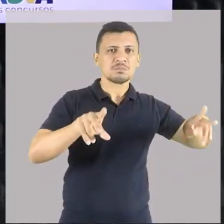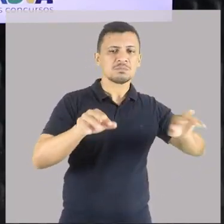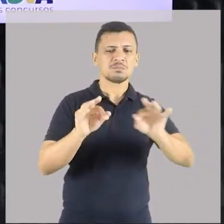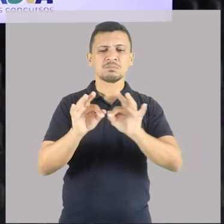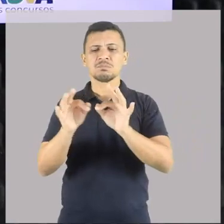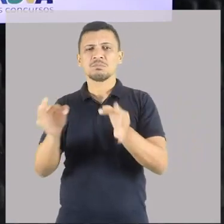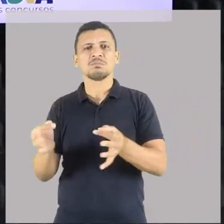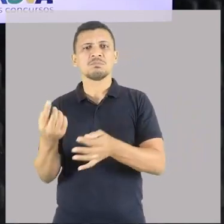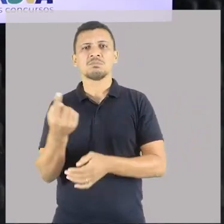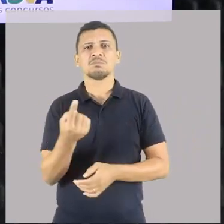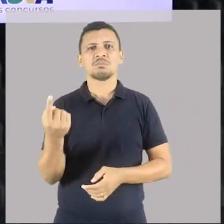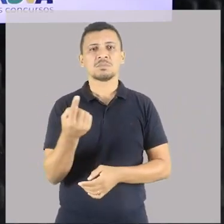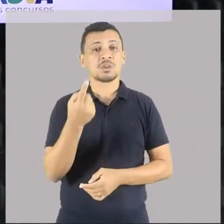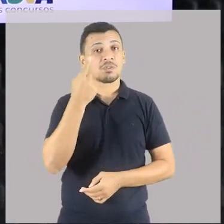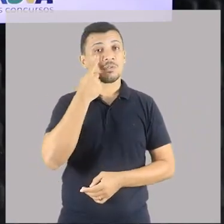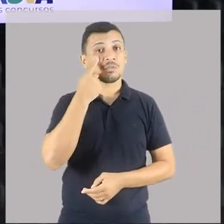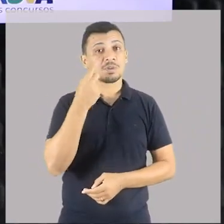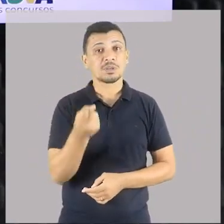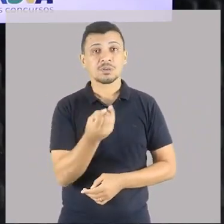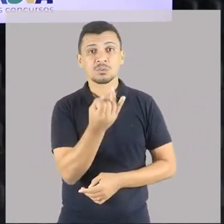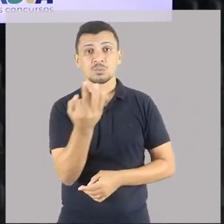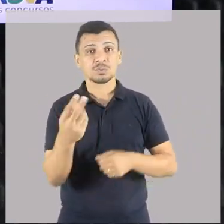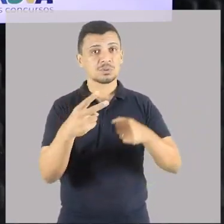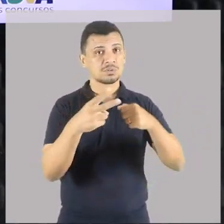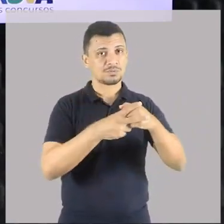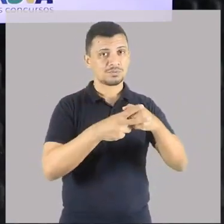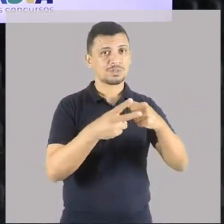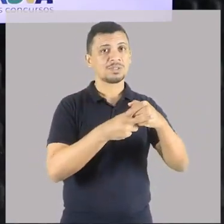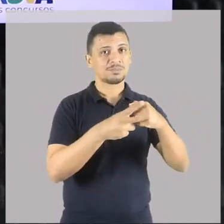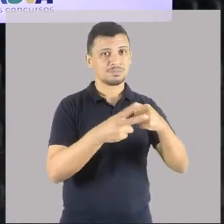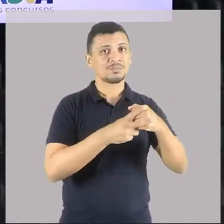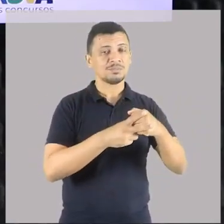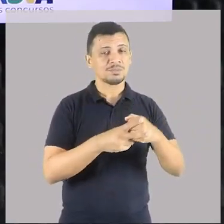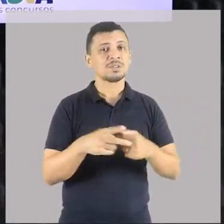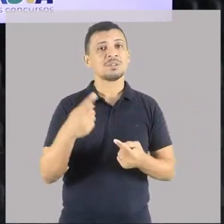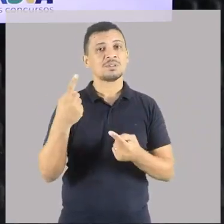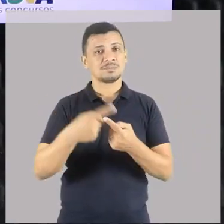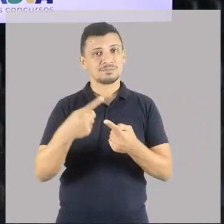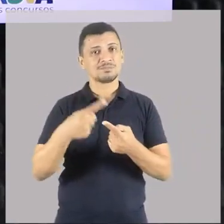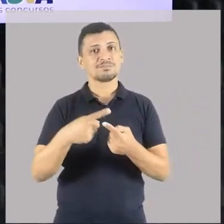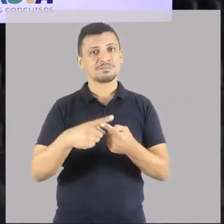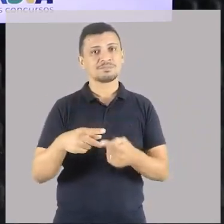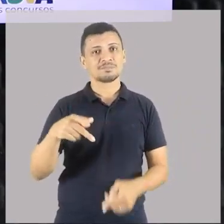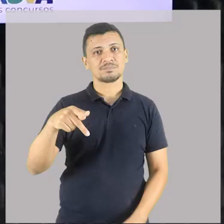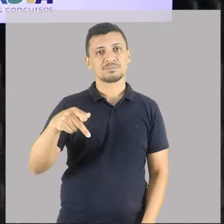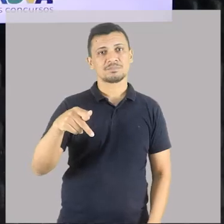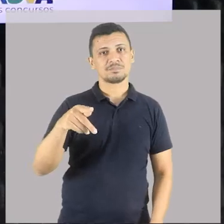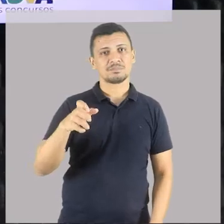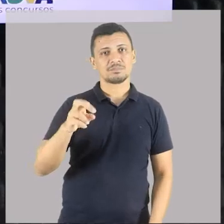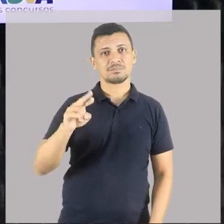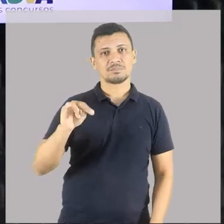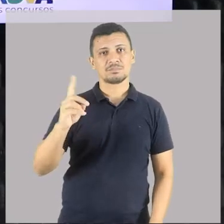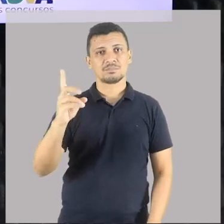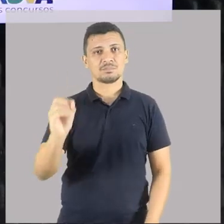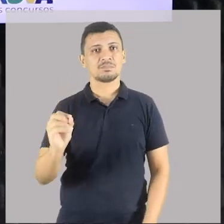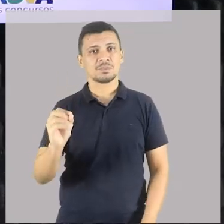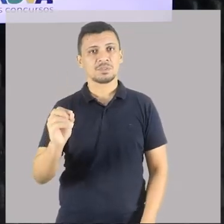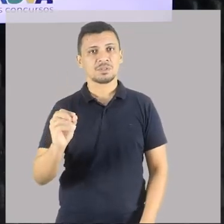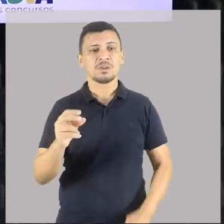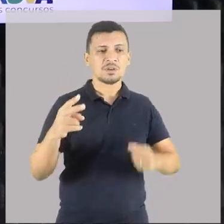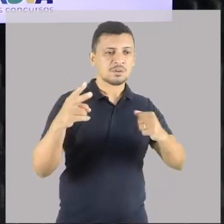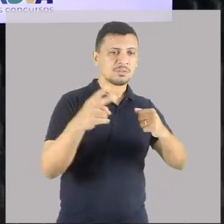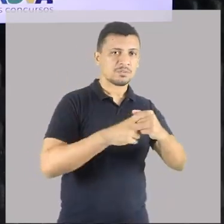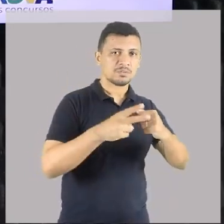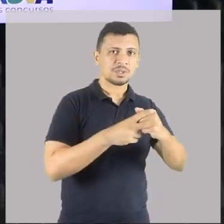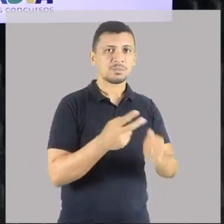determina a quantidade de verbos. Pela quantidade de verbos, você determina a classificação do período. Se naquele período você tem somente